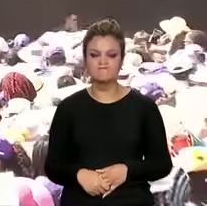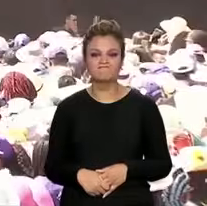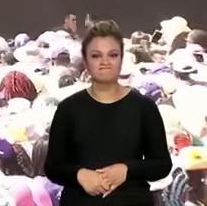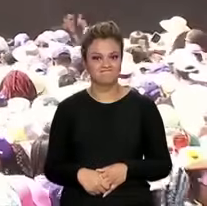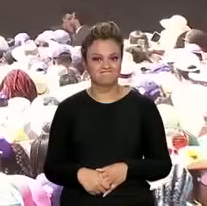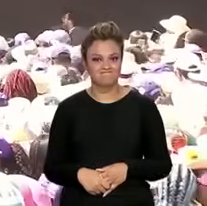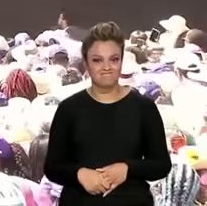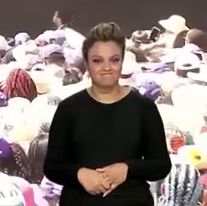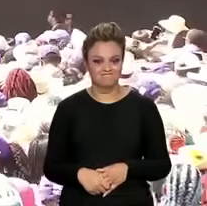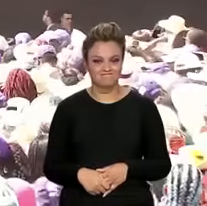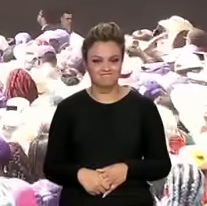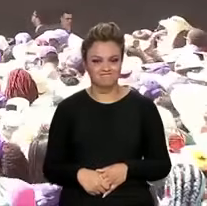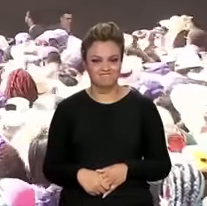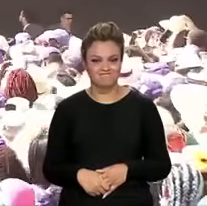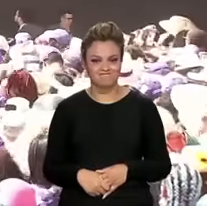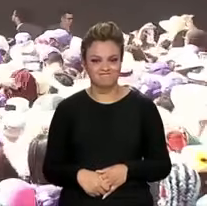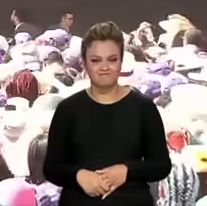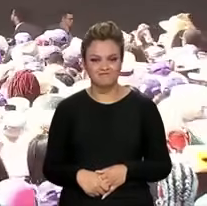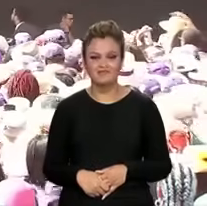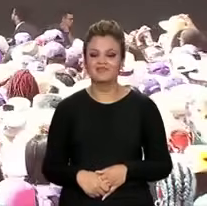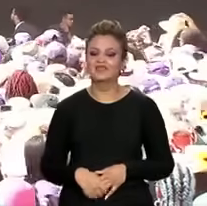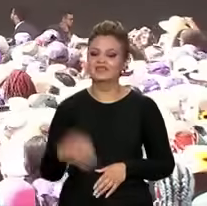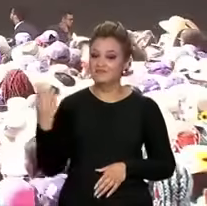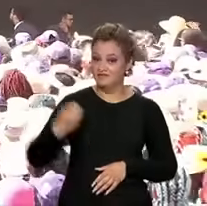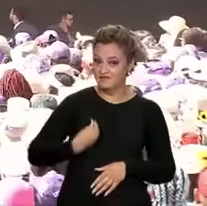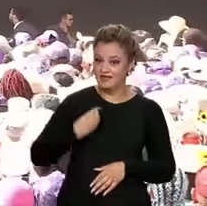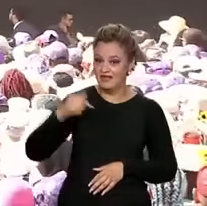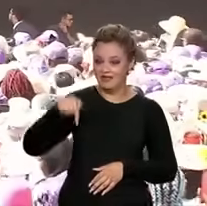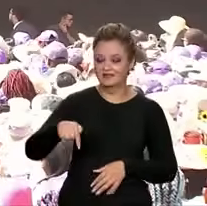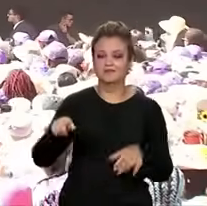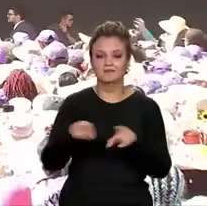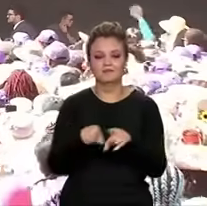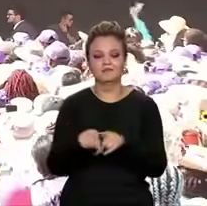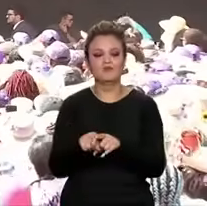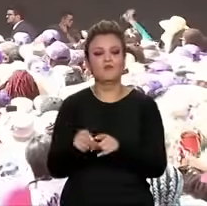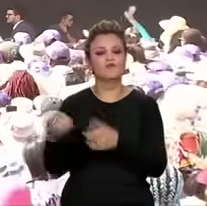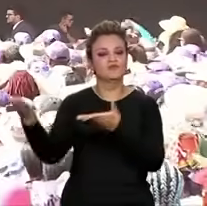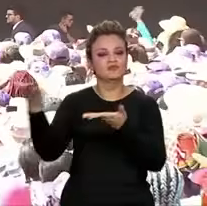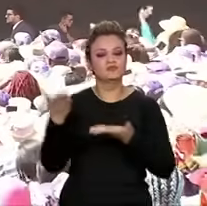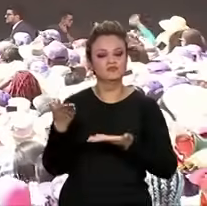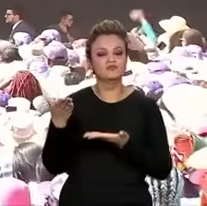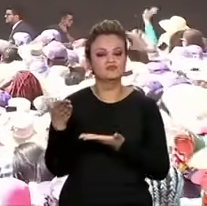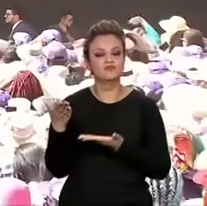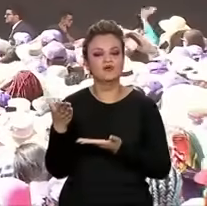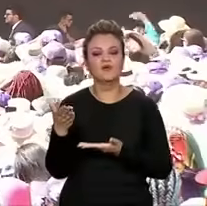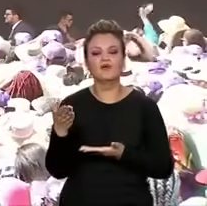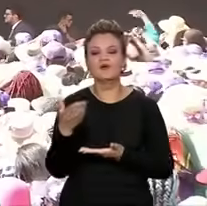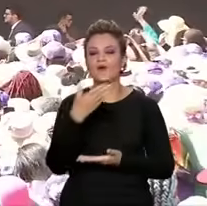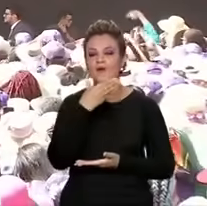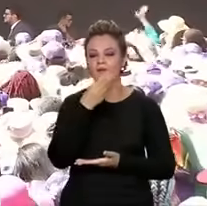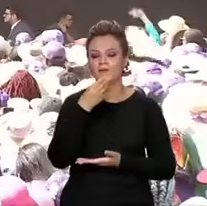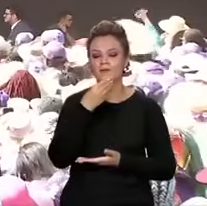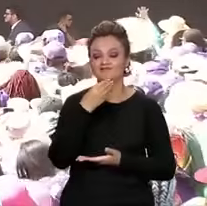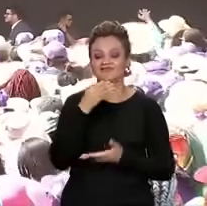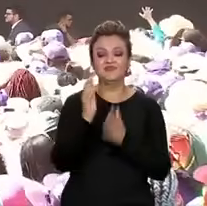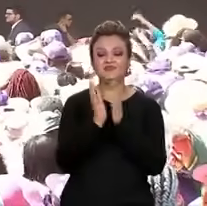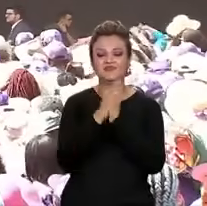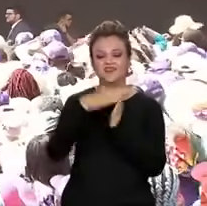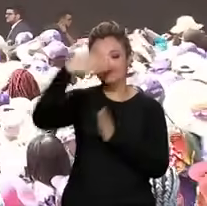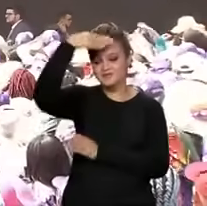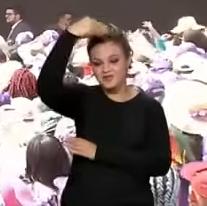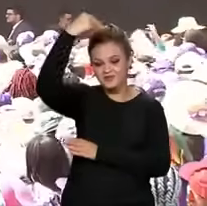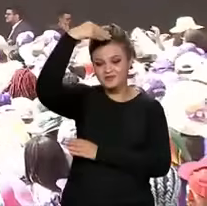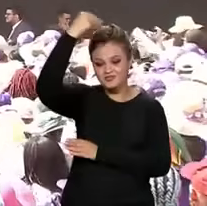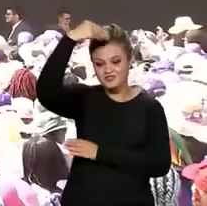senhoras e senhores prestigiando este ato convidamos ao palco o Zé Gotinha